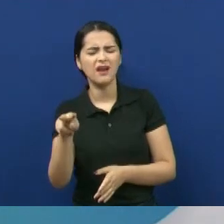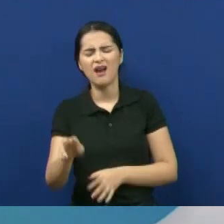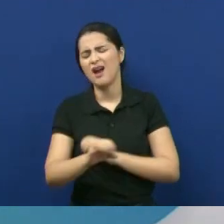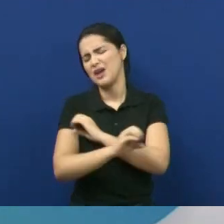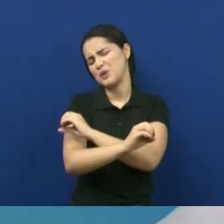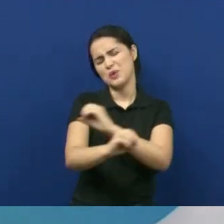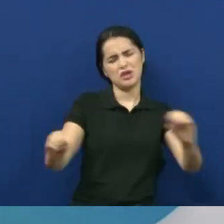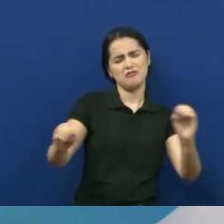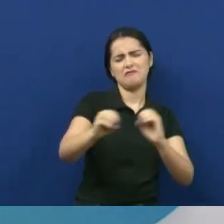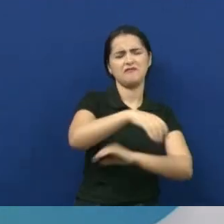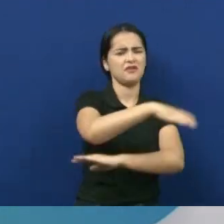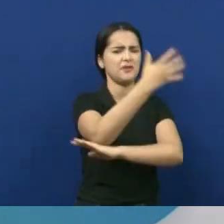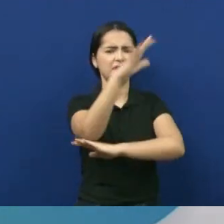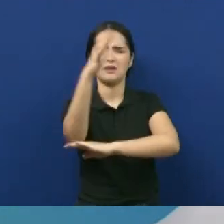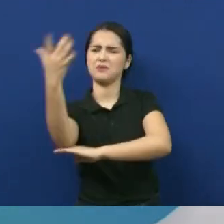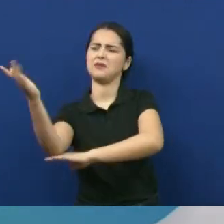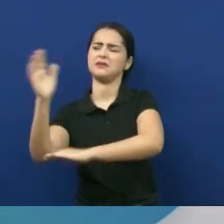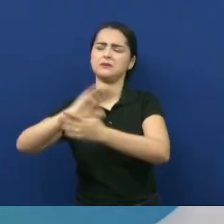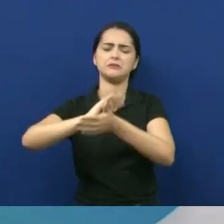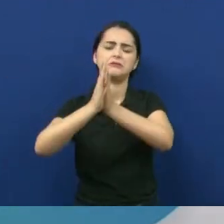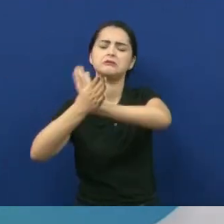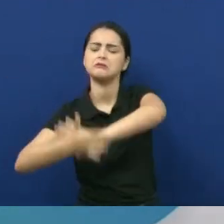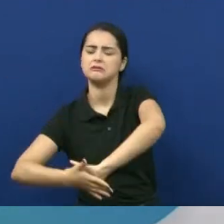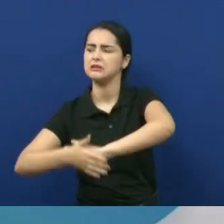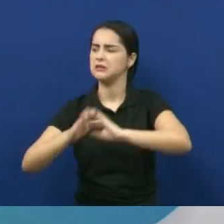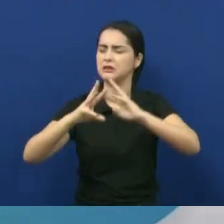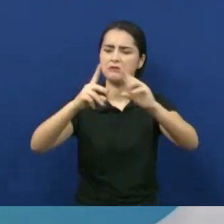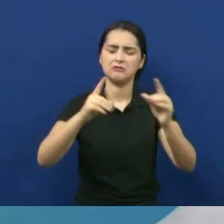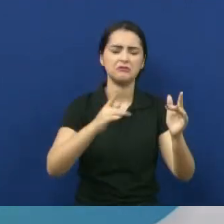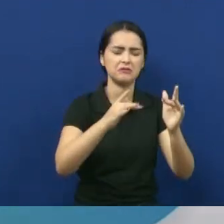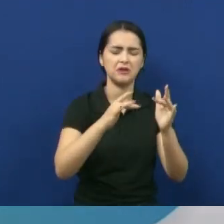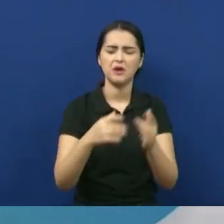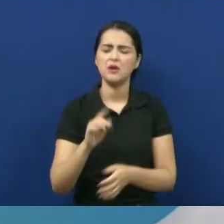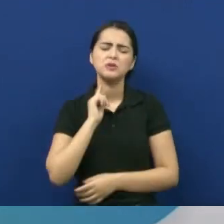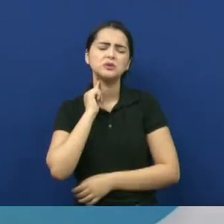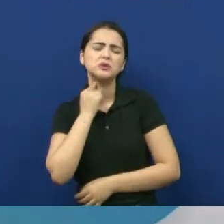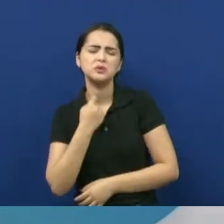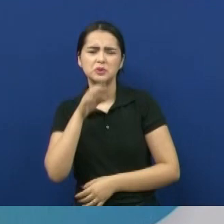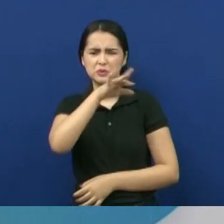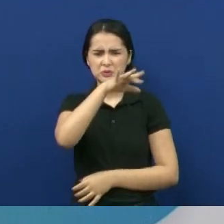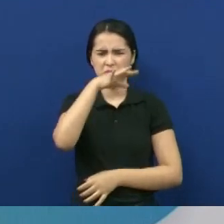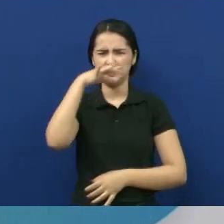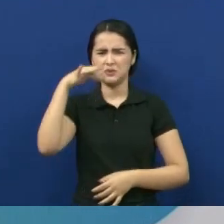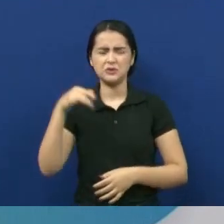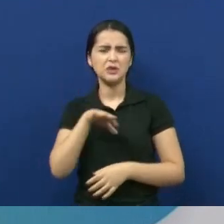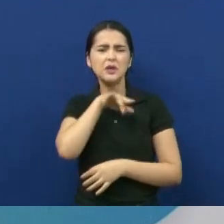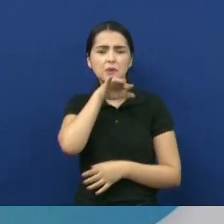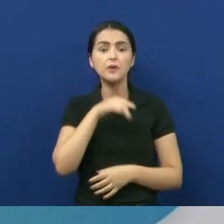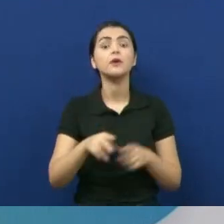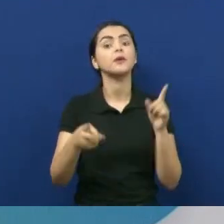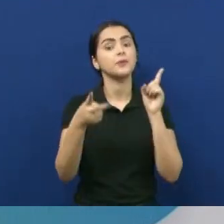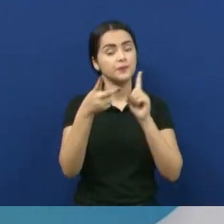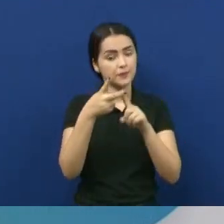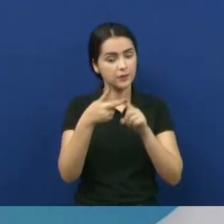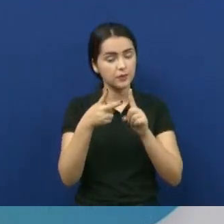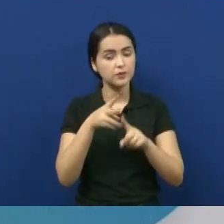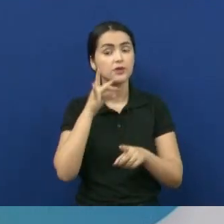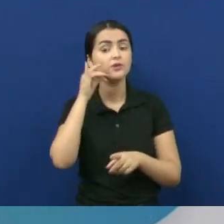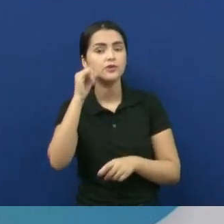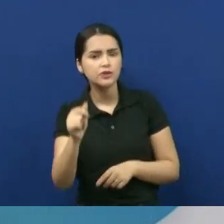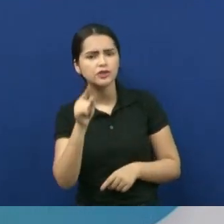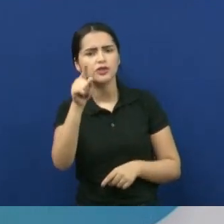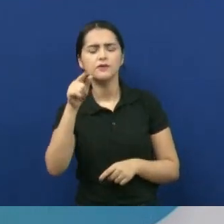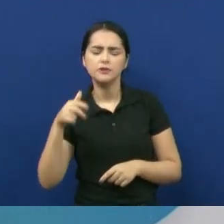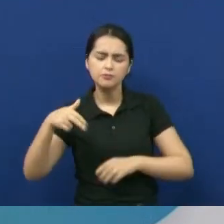natureza depredada, né, tudo contaminado, um mau cheiro. No segundo dia você passa de novo, a caminho da escola por